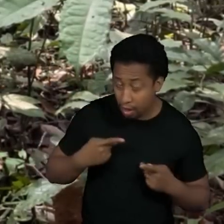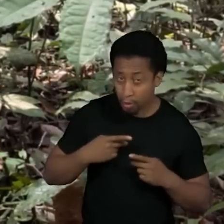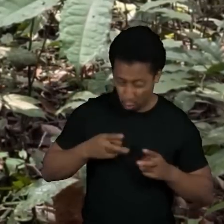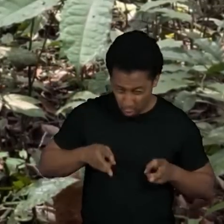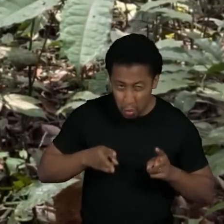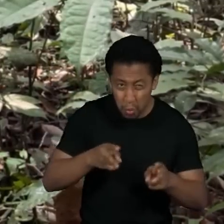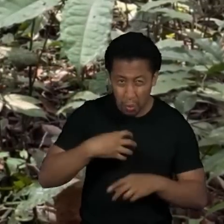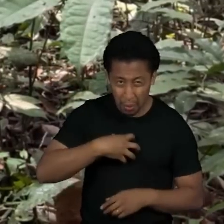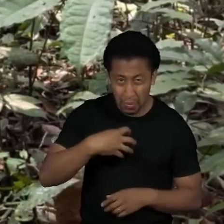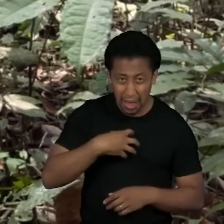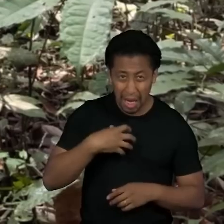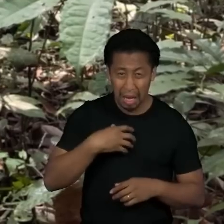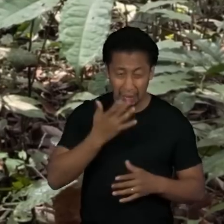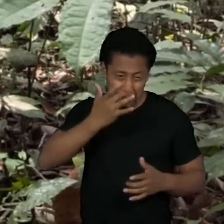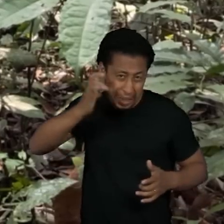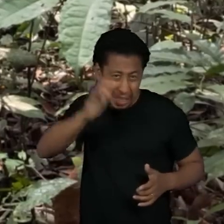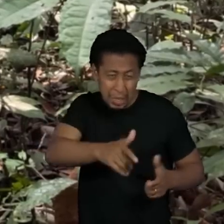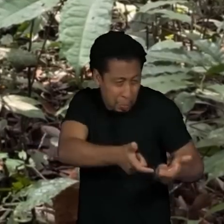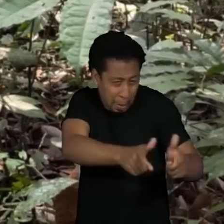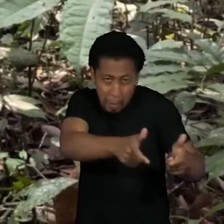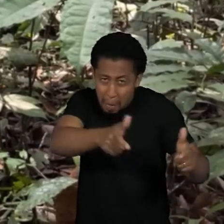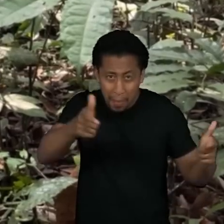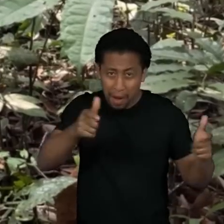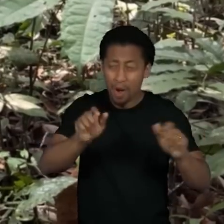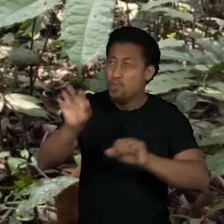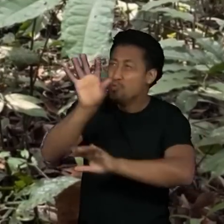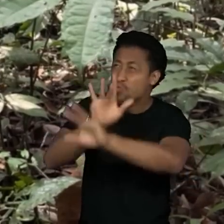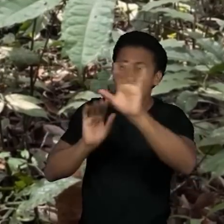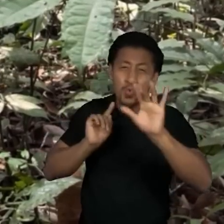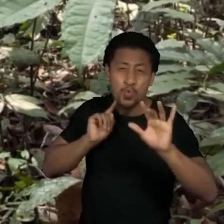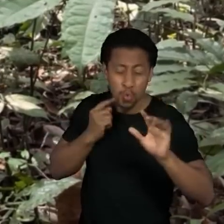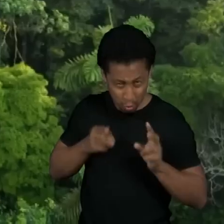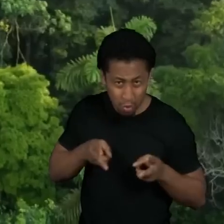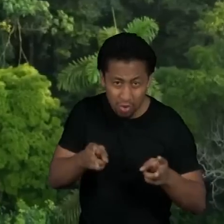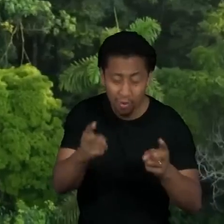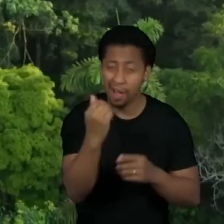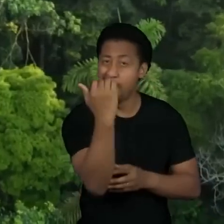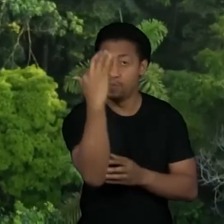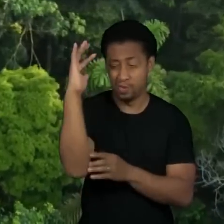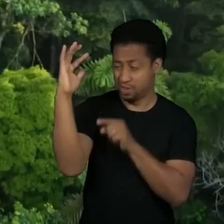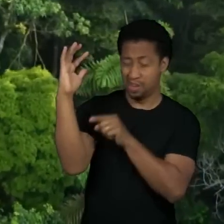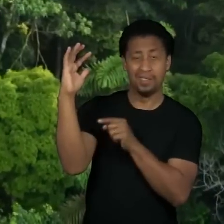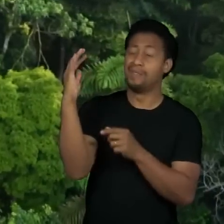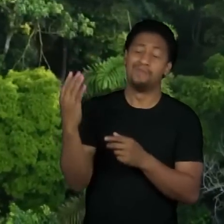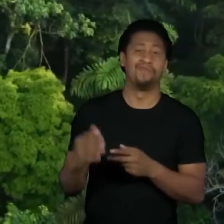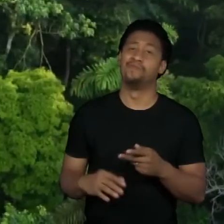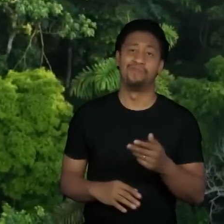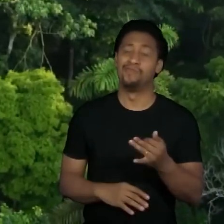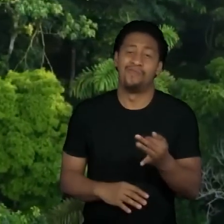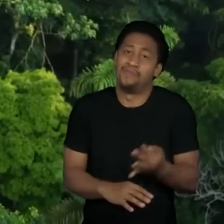favas contadas, como se dizia antigamente, que essa floresta não vai resistir.